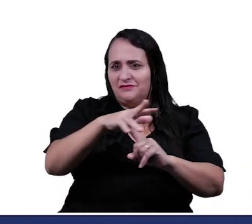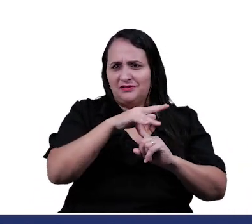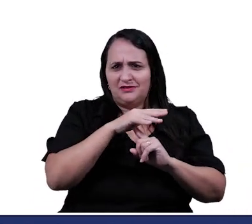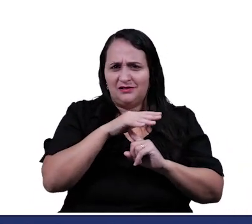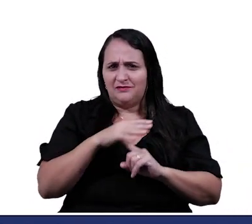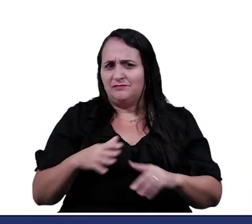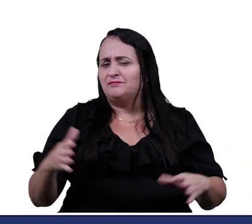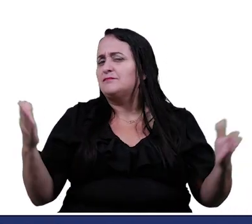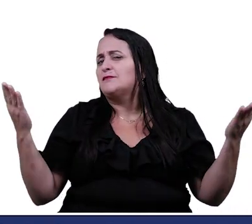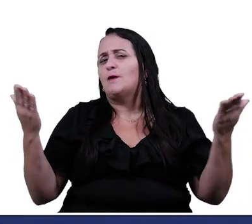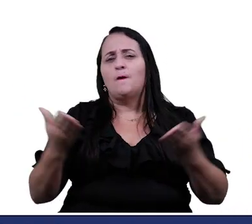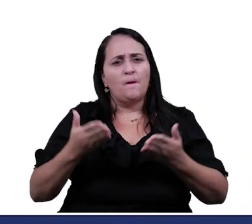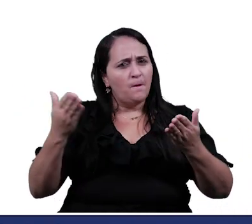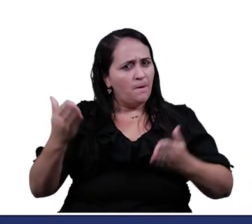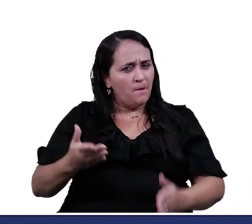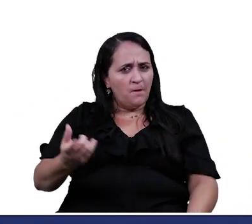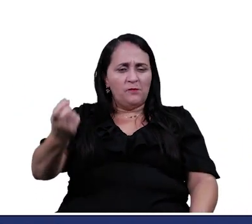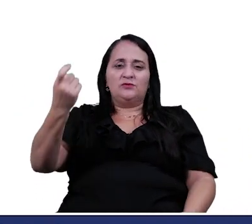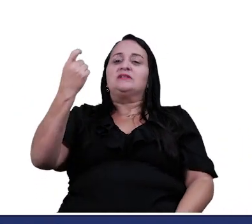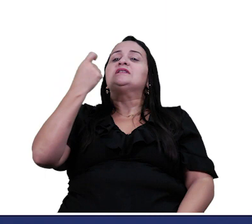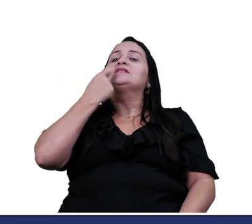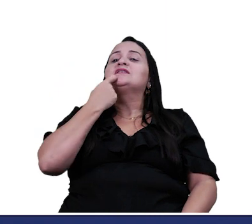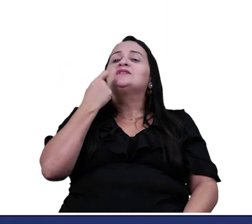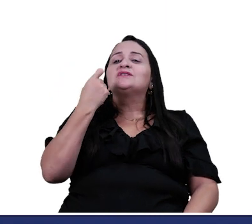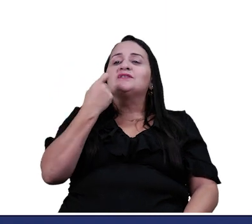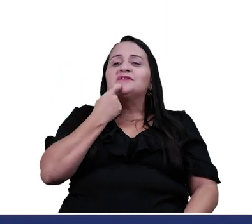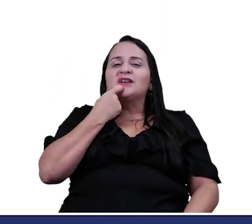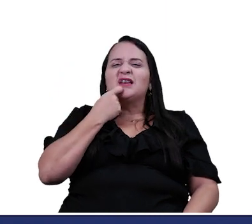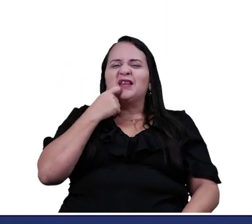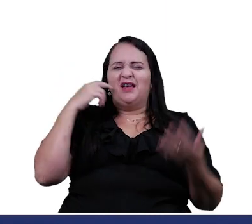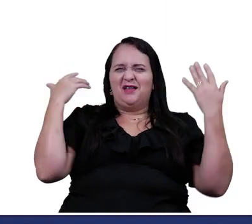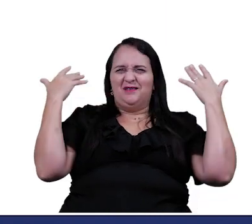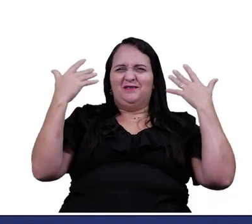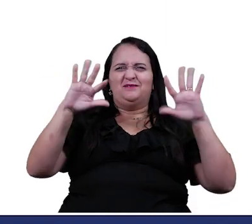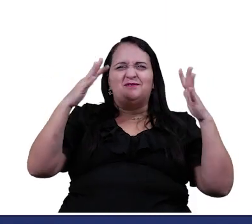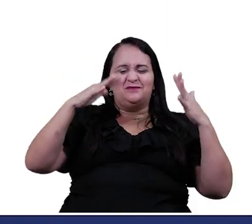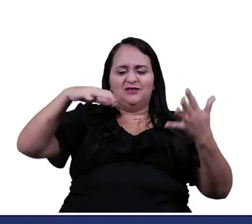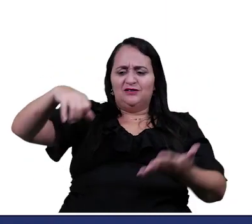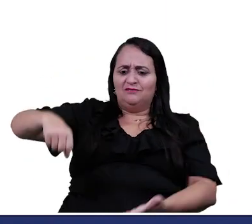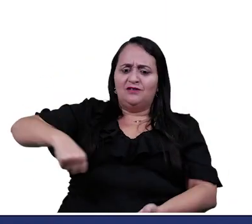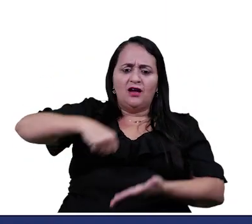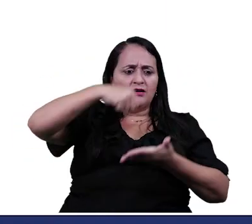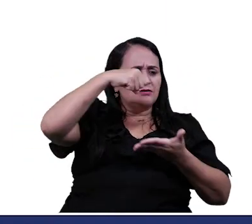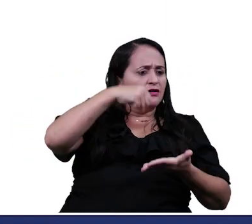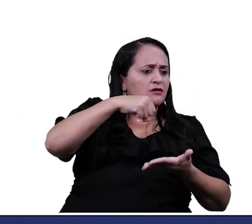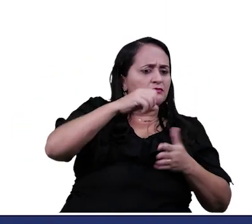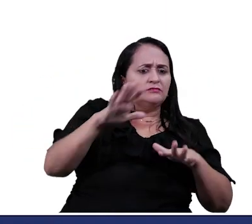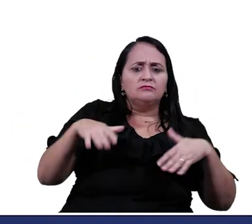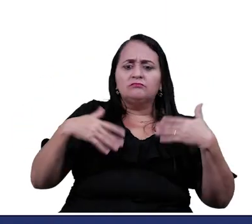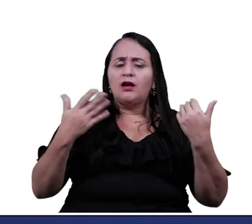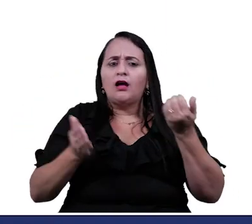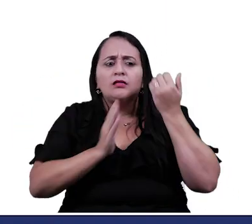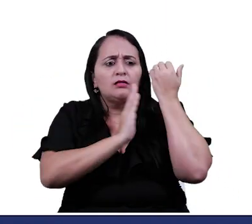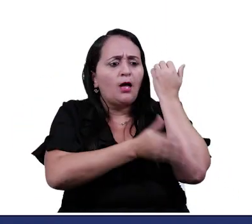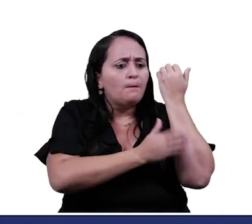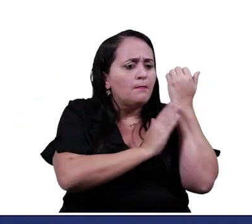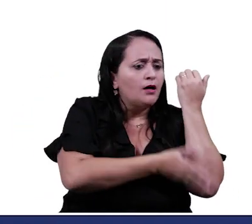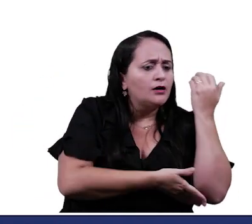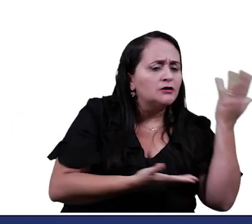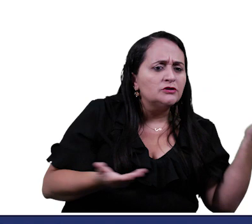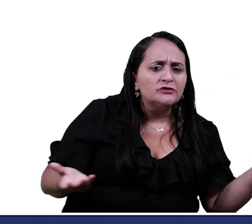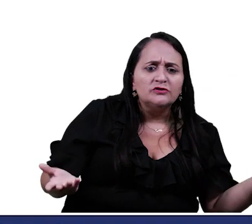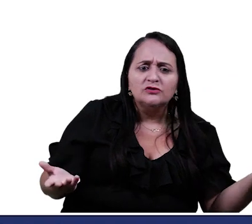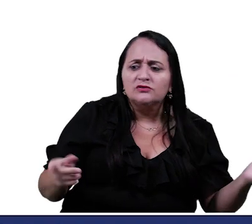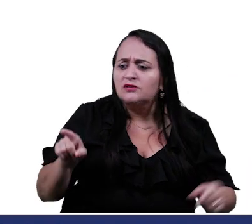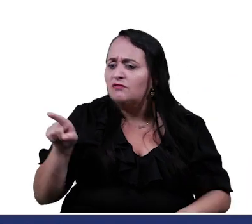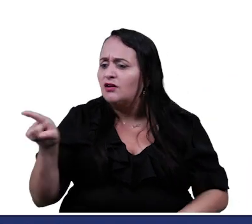é sexta-feira. Viva a sexta da feira. Cadê o abacaxi? Está